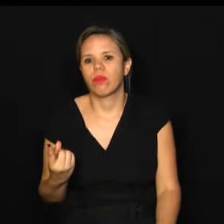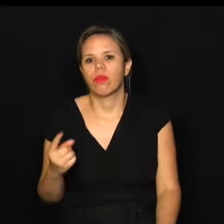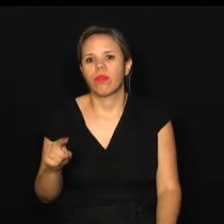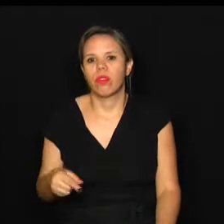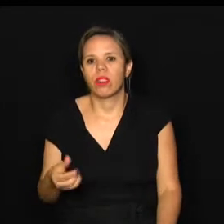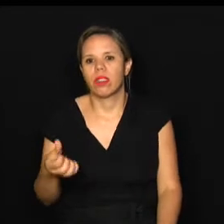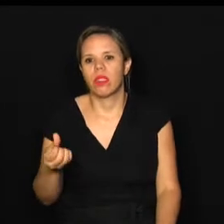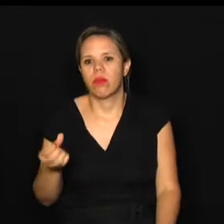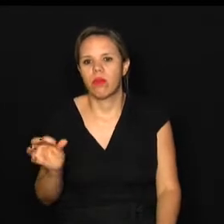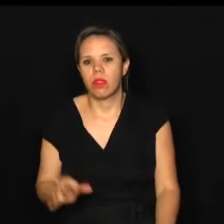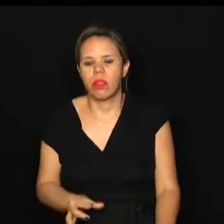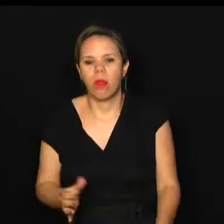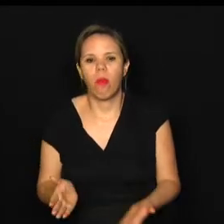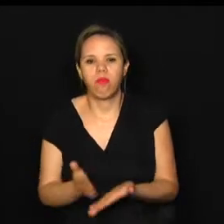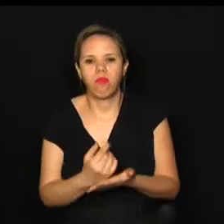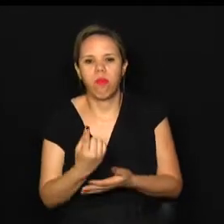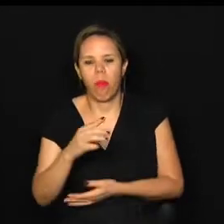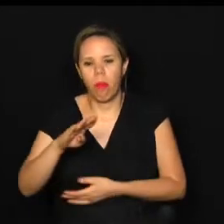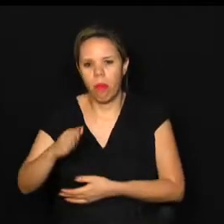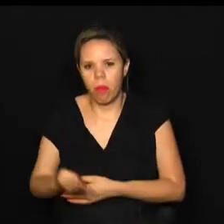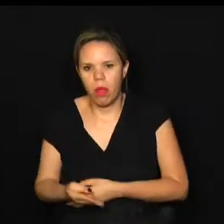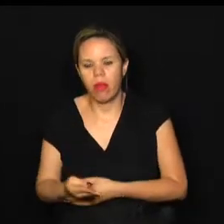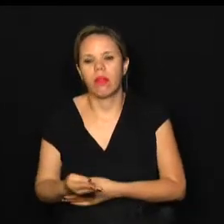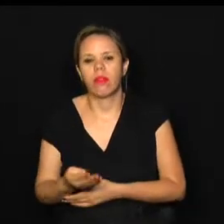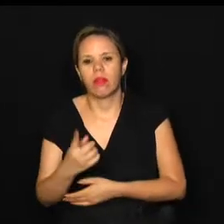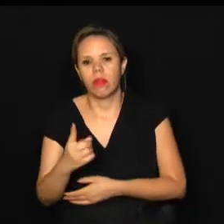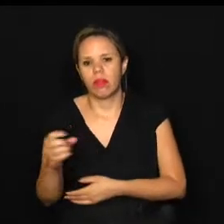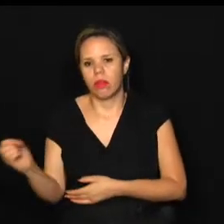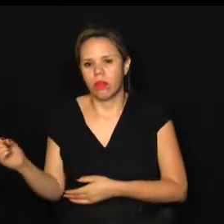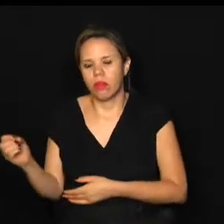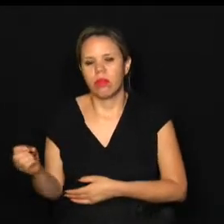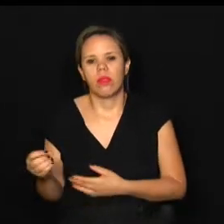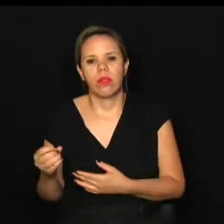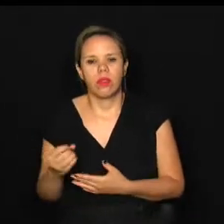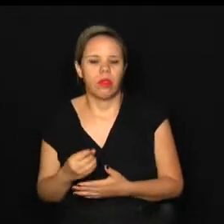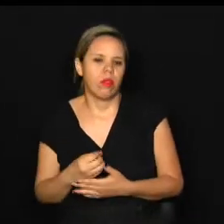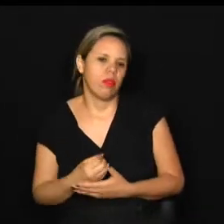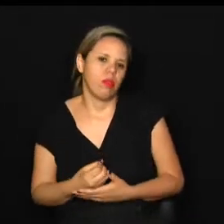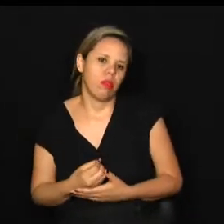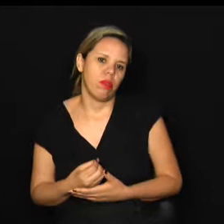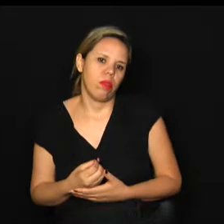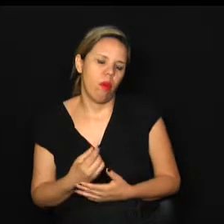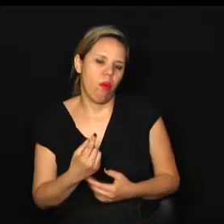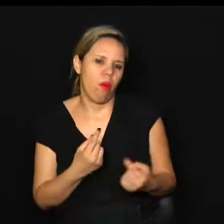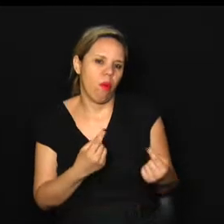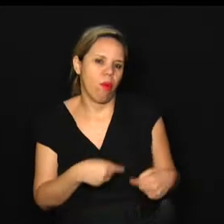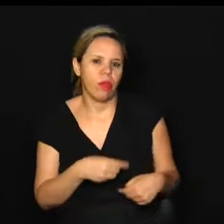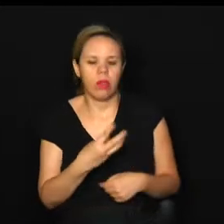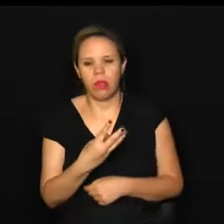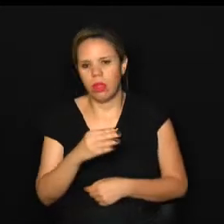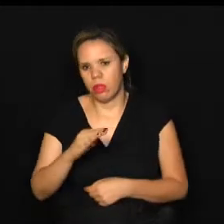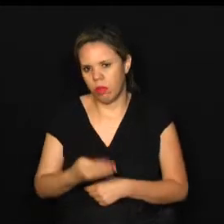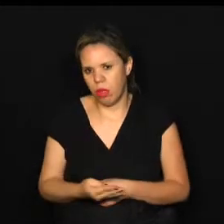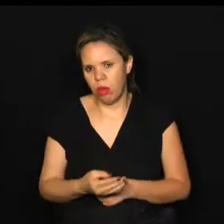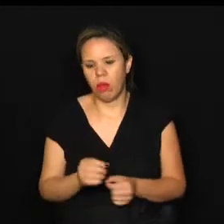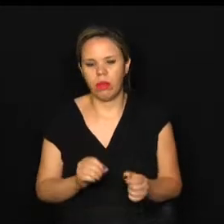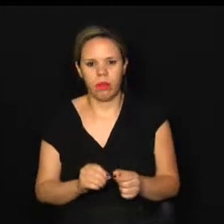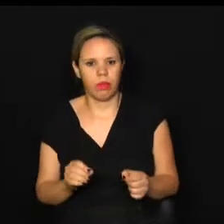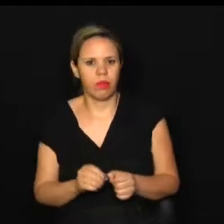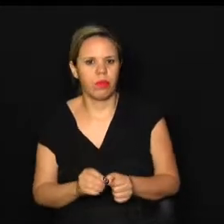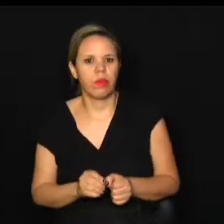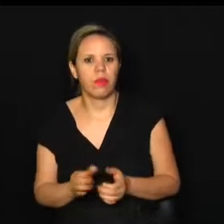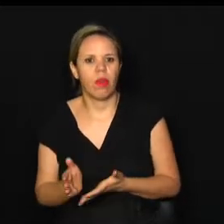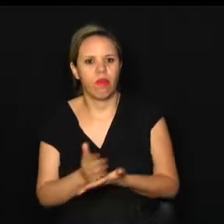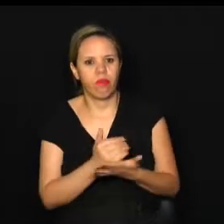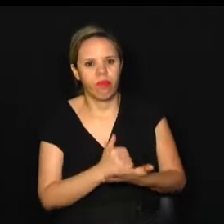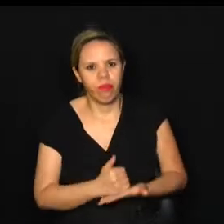foram arrecadados 1 bilhão 884 milhões e 100, contra uma previsão orçamentária de 3 bilhões e 60 mil e 900. As receitas